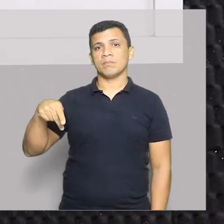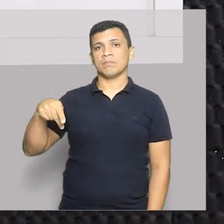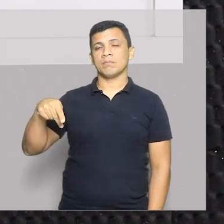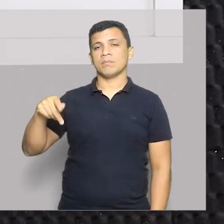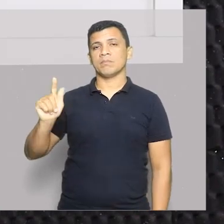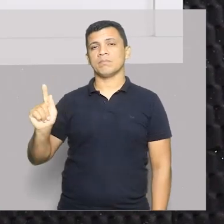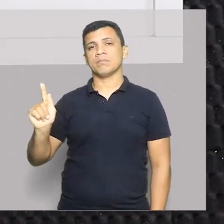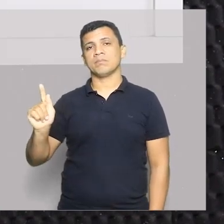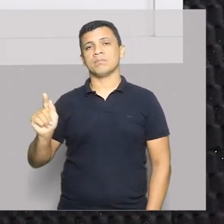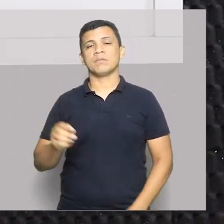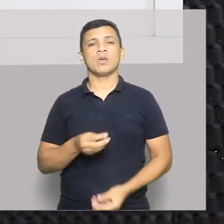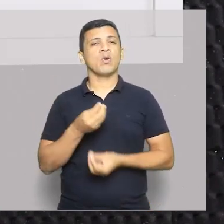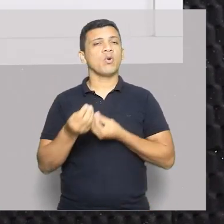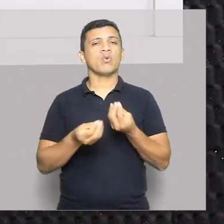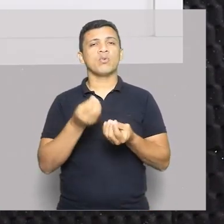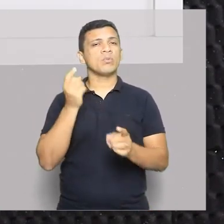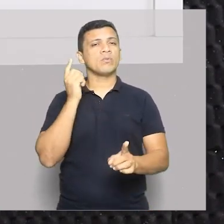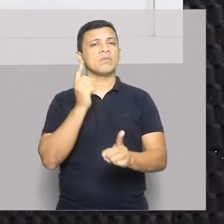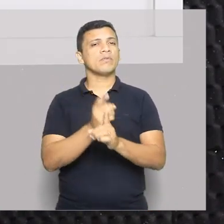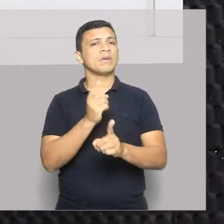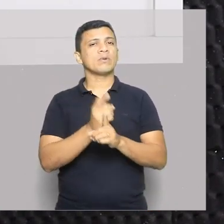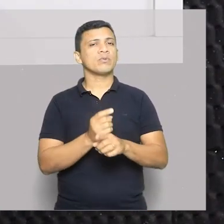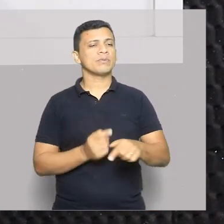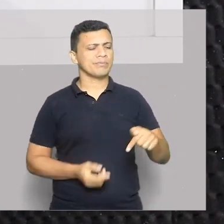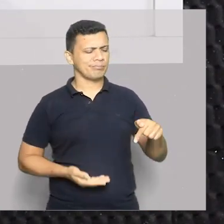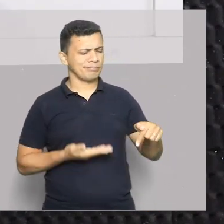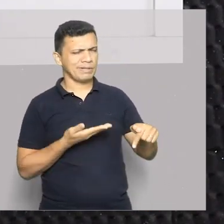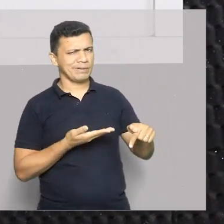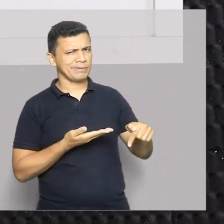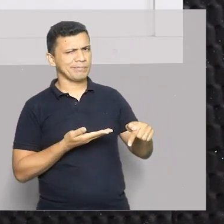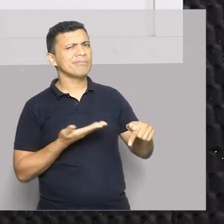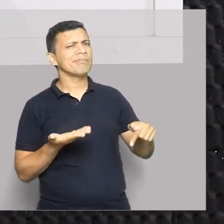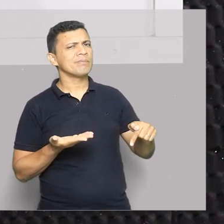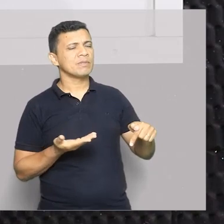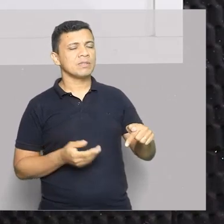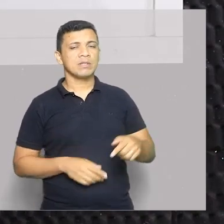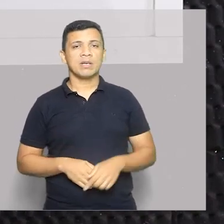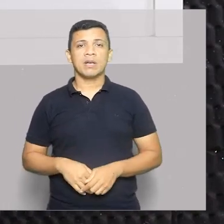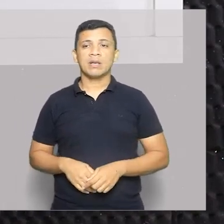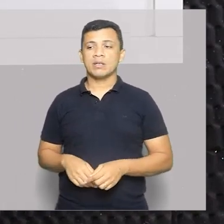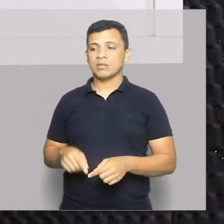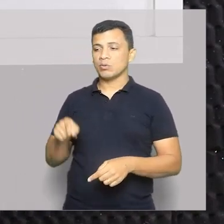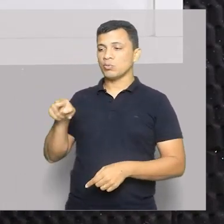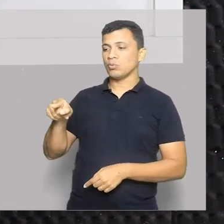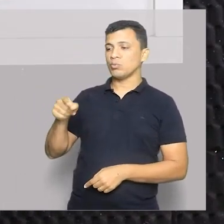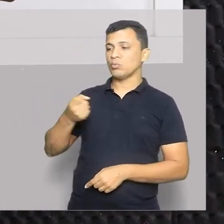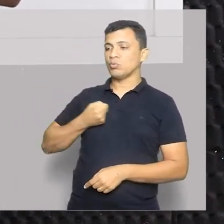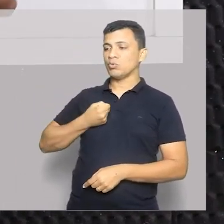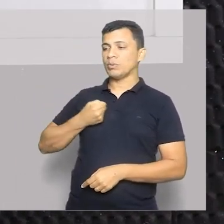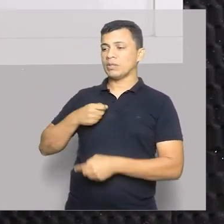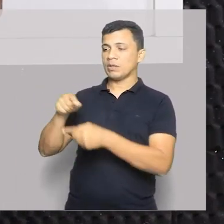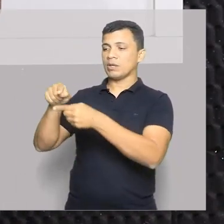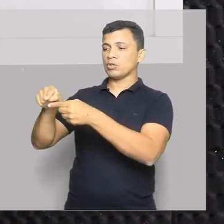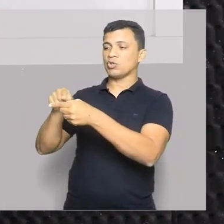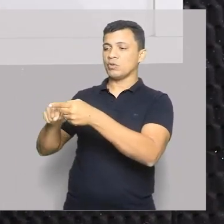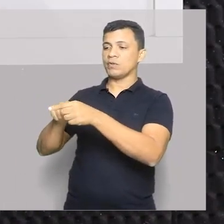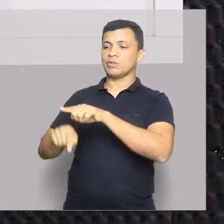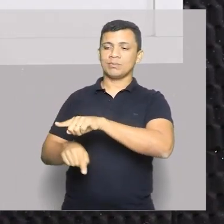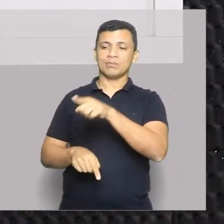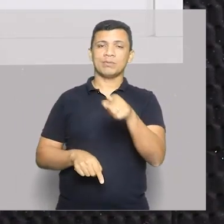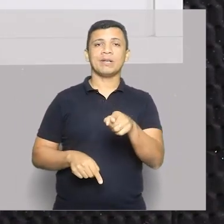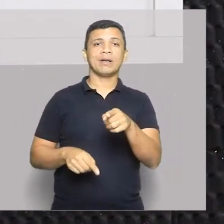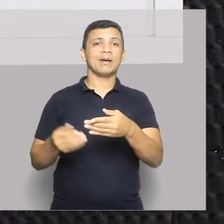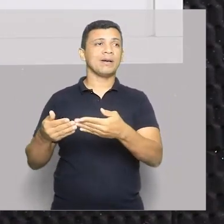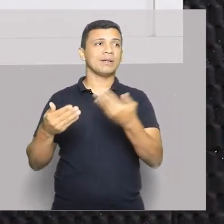Certo? Como é que a gente obtém a razão? Para obter a razão, basta você dividir um termo que está na frente pelo anterior. Por